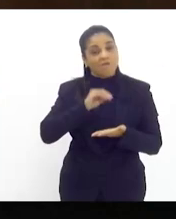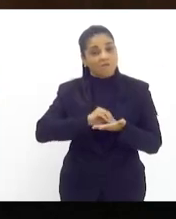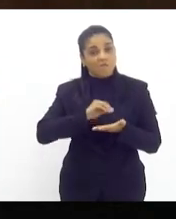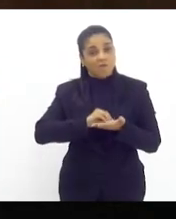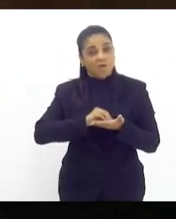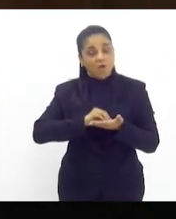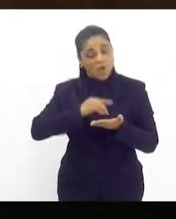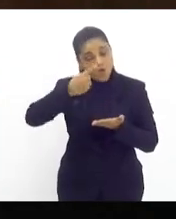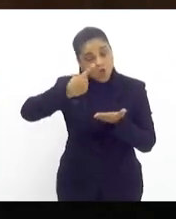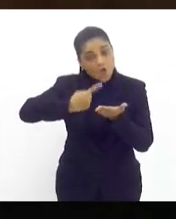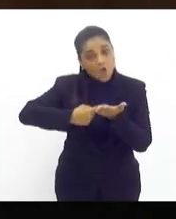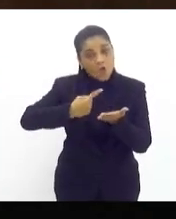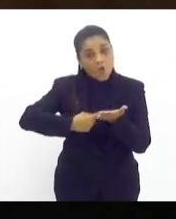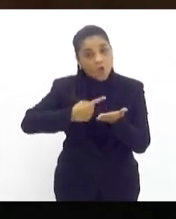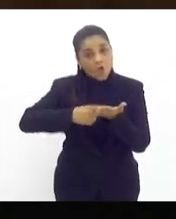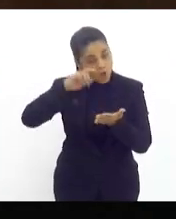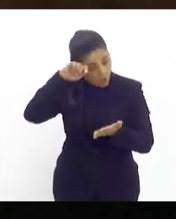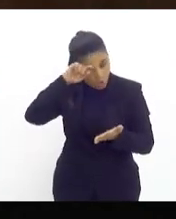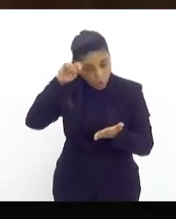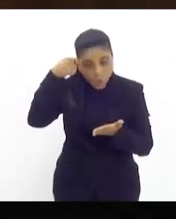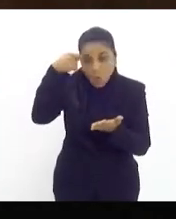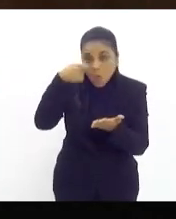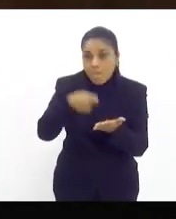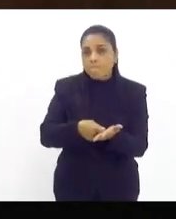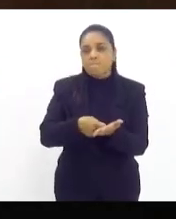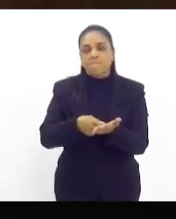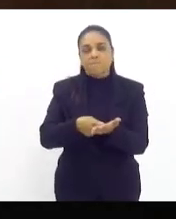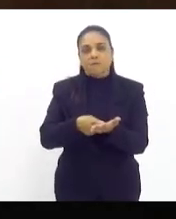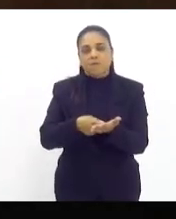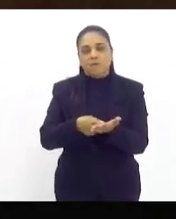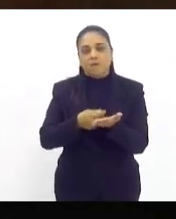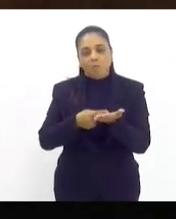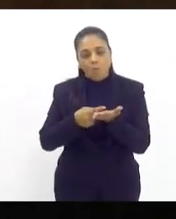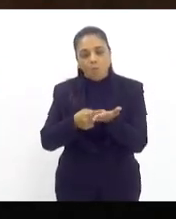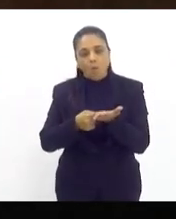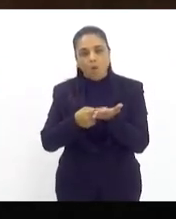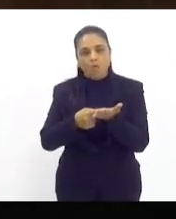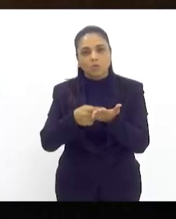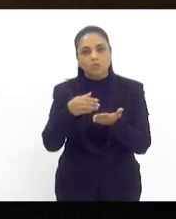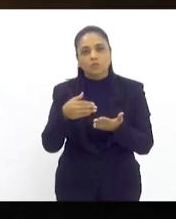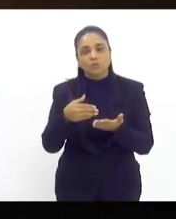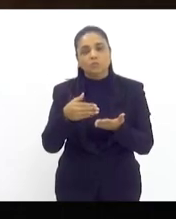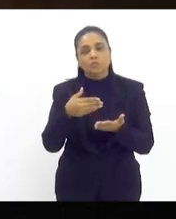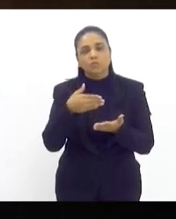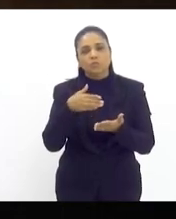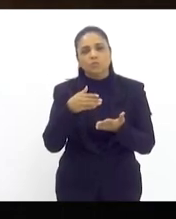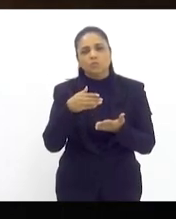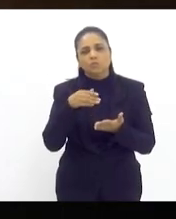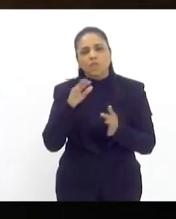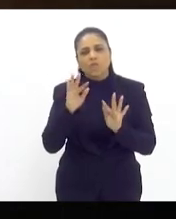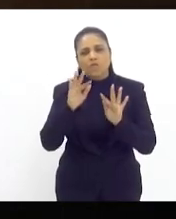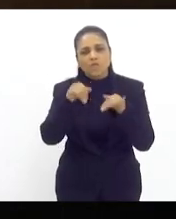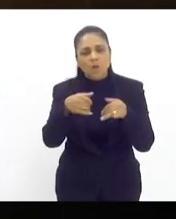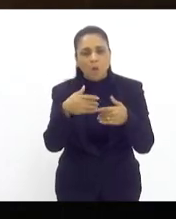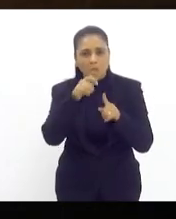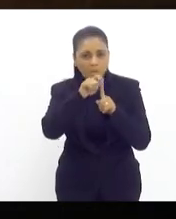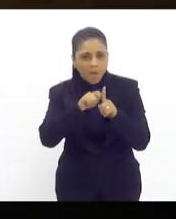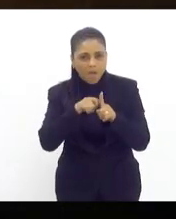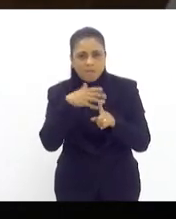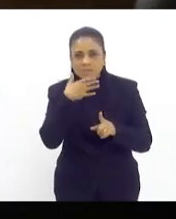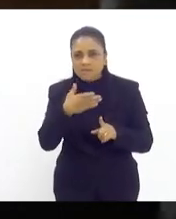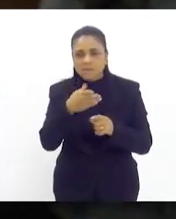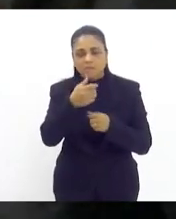a segunda parte do acordo feito no final de 2021 do reajuste